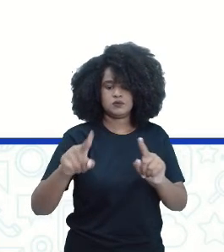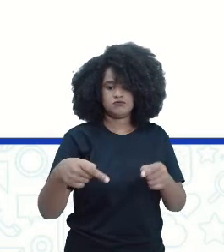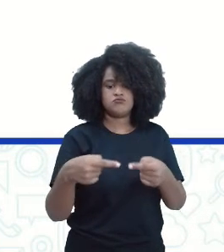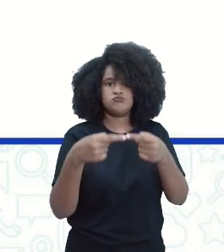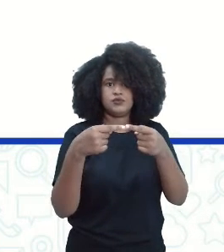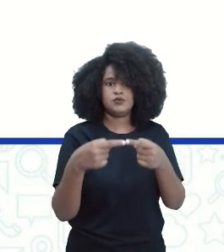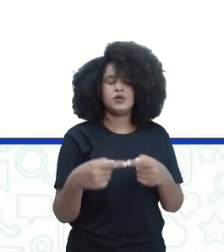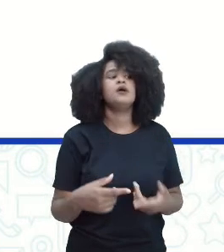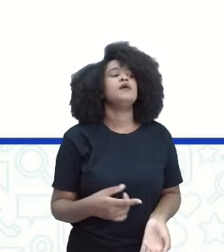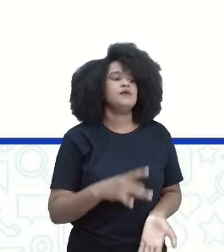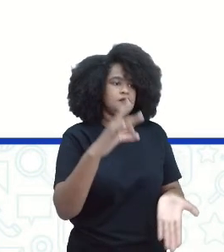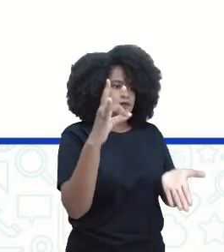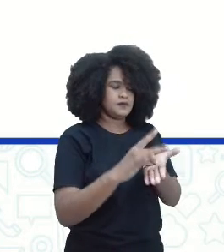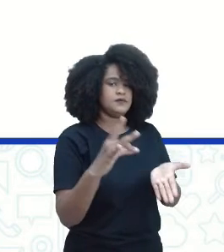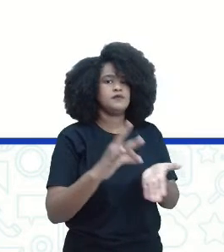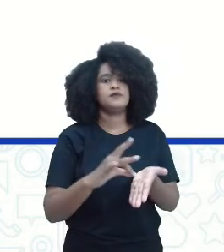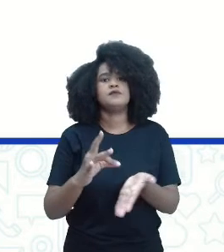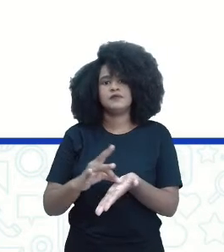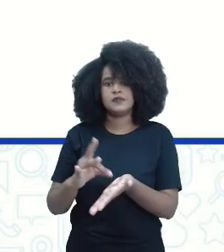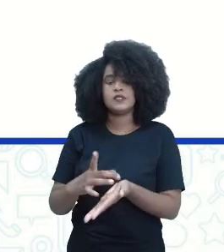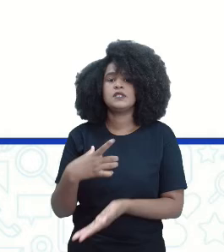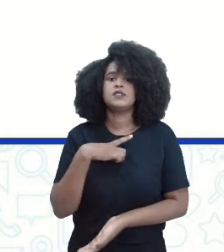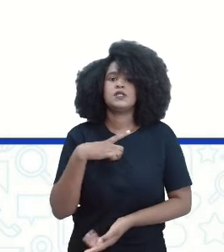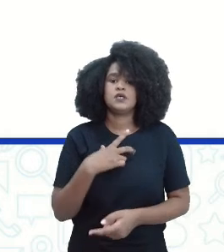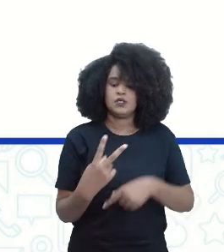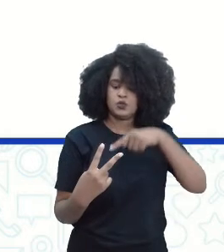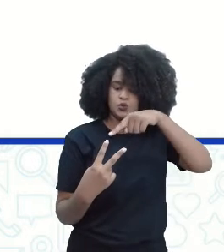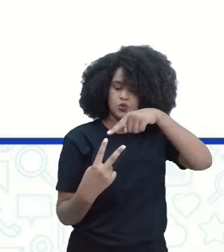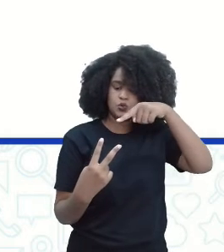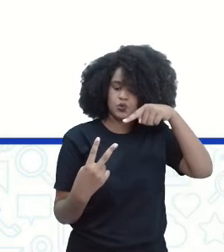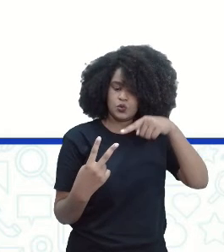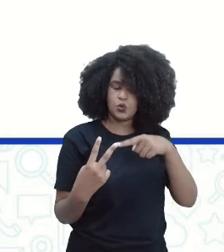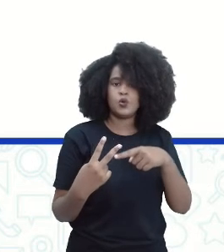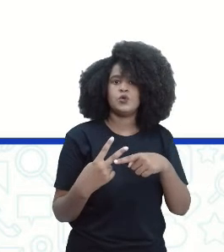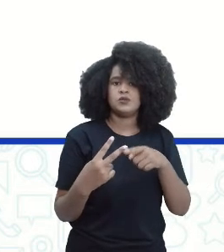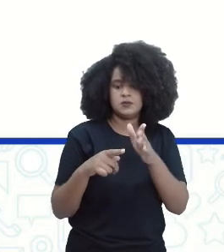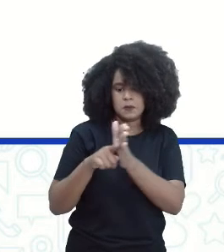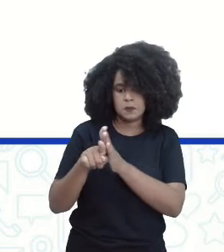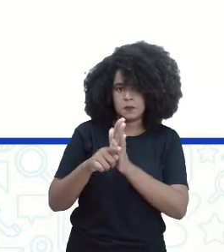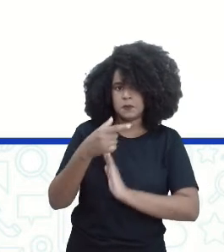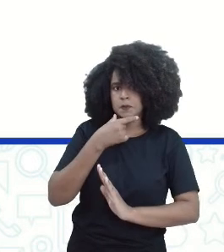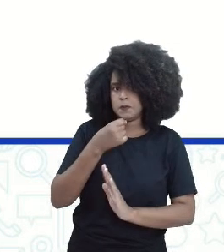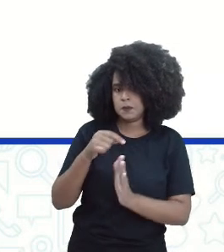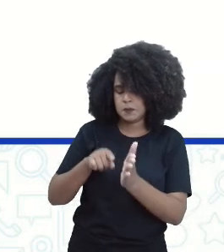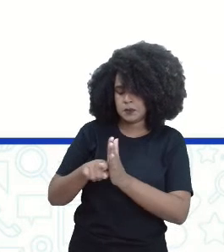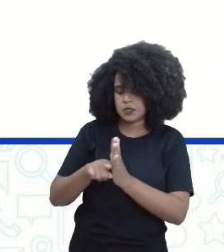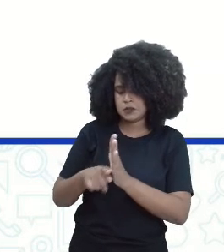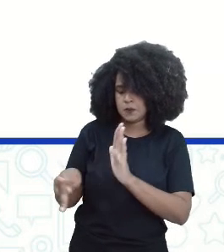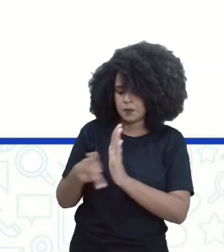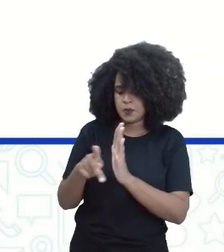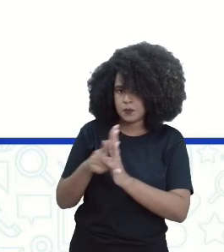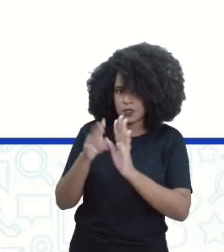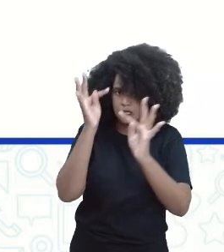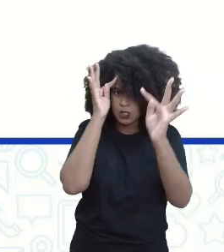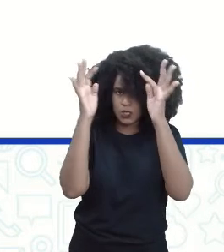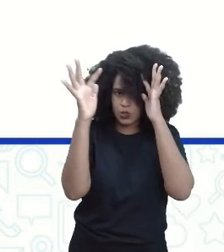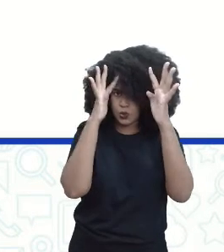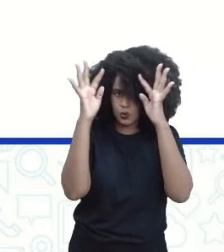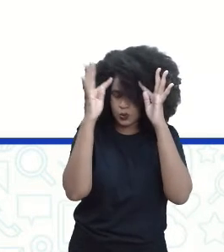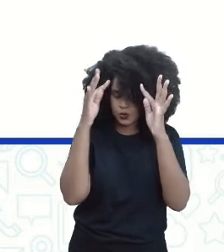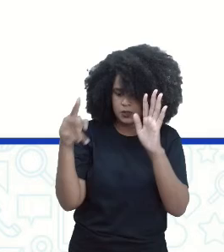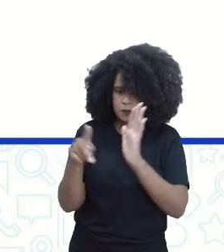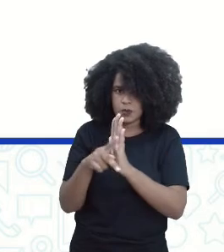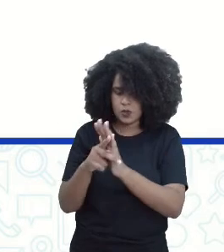Isso. Pode falar, Carol. Tem dois cientistas aí, né, evolucionistas, e